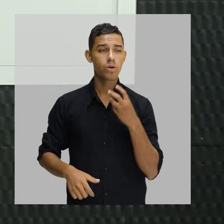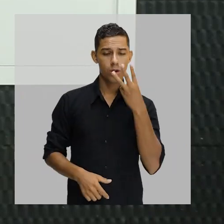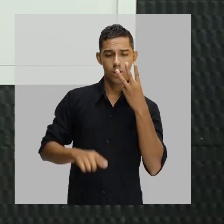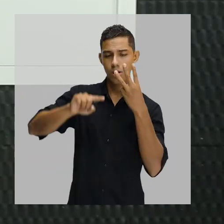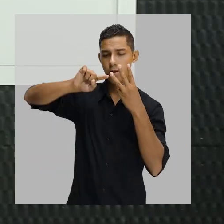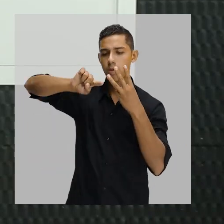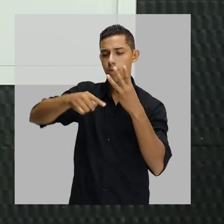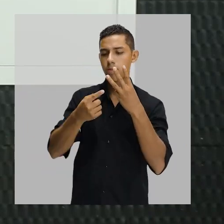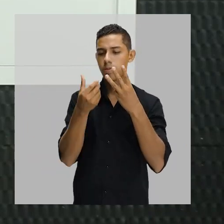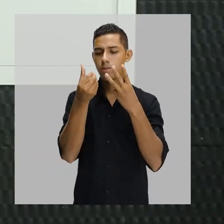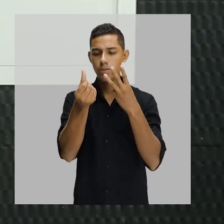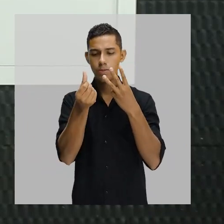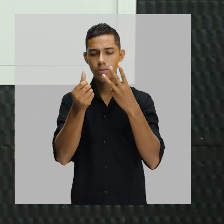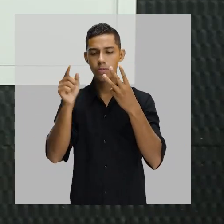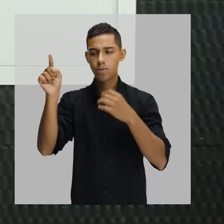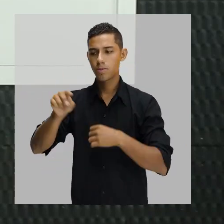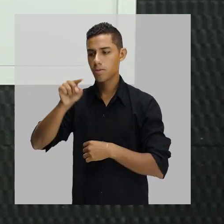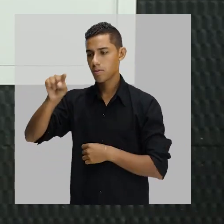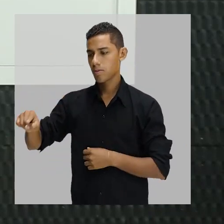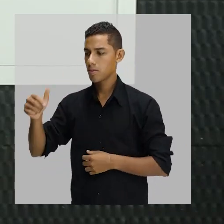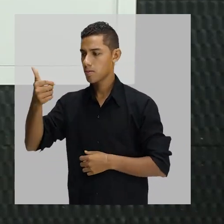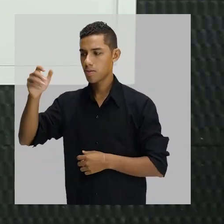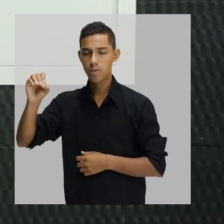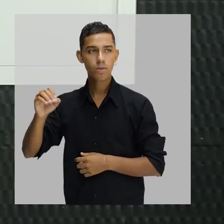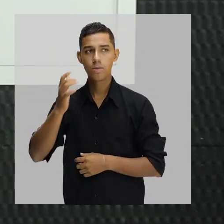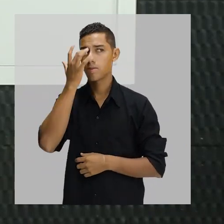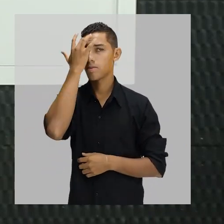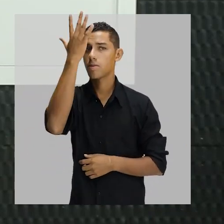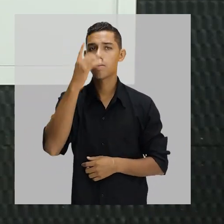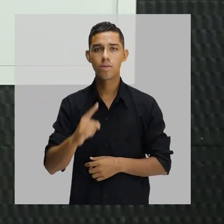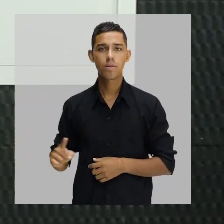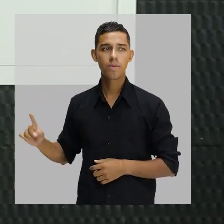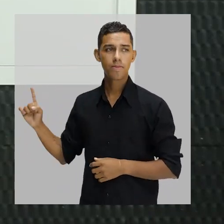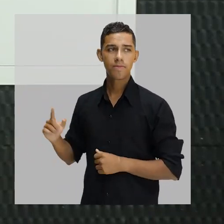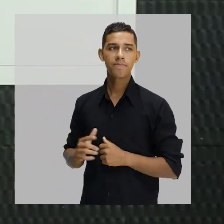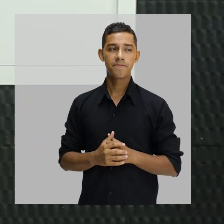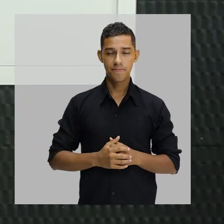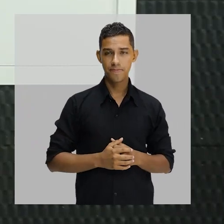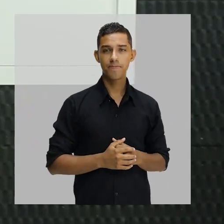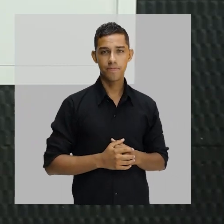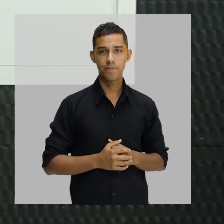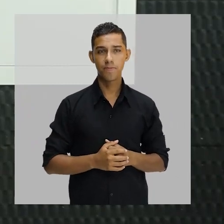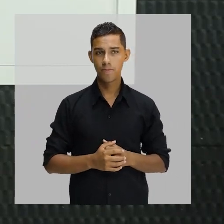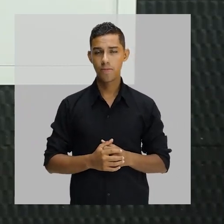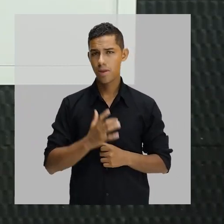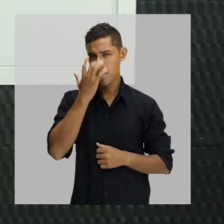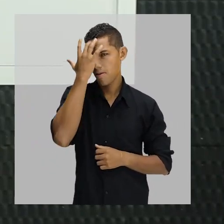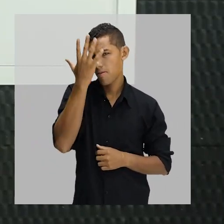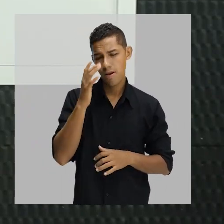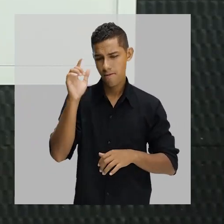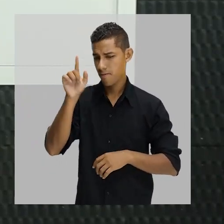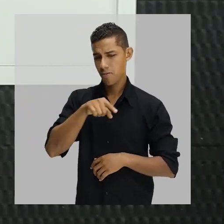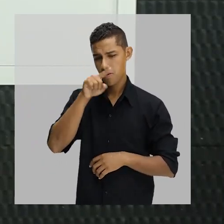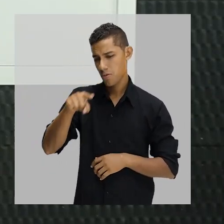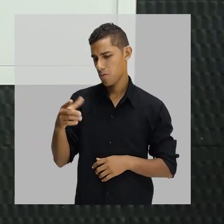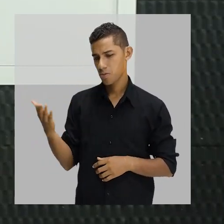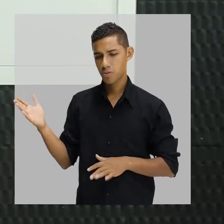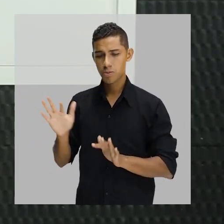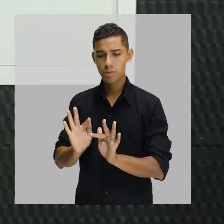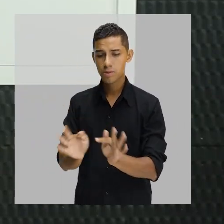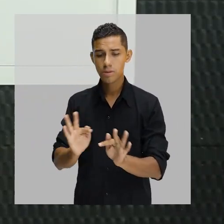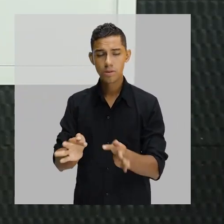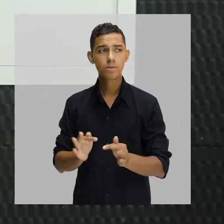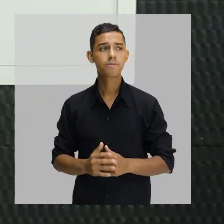3,6 vezes 10. Pronto, assim fica melhor a gente visualizar. Então, basta fazer essa multiplicação. Tá